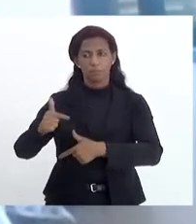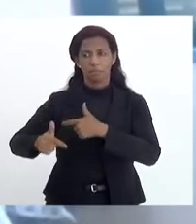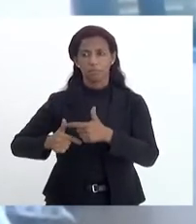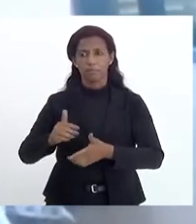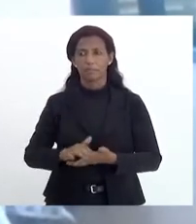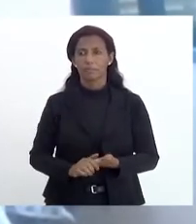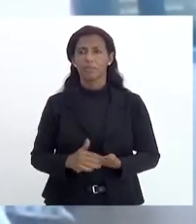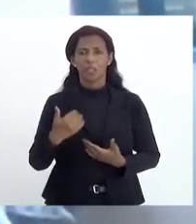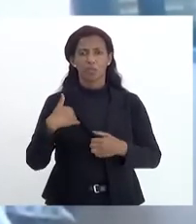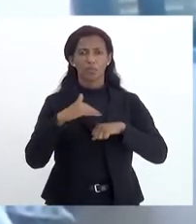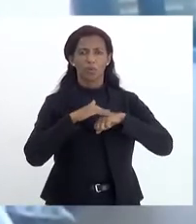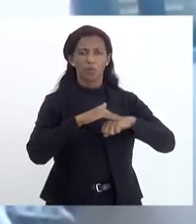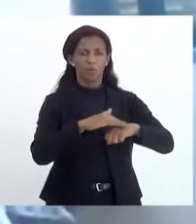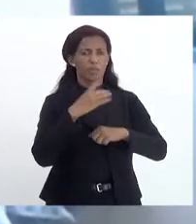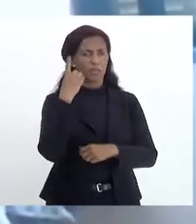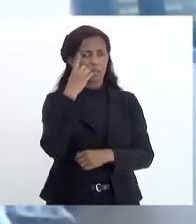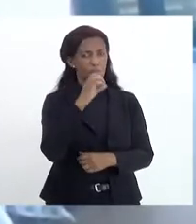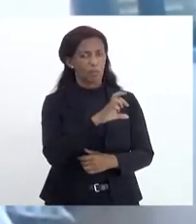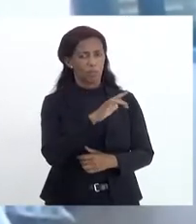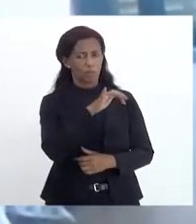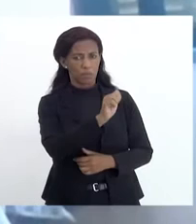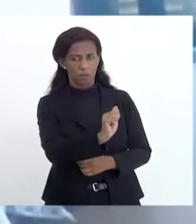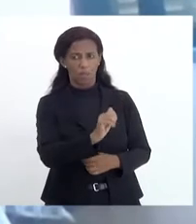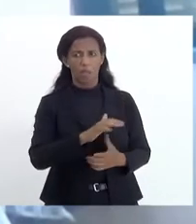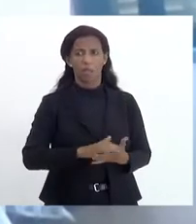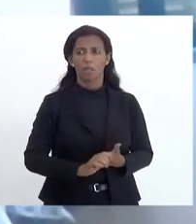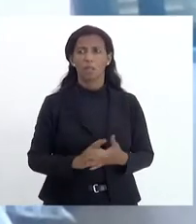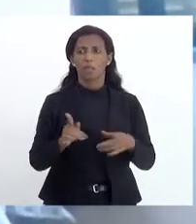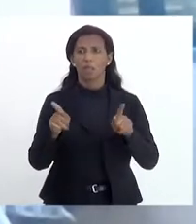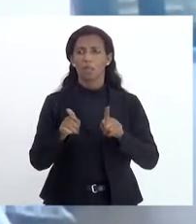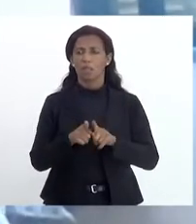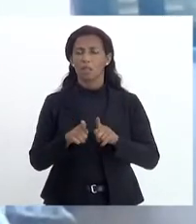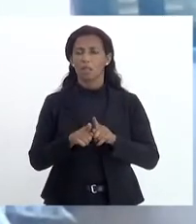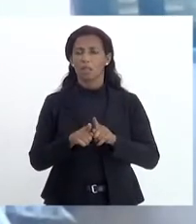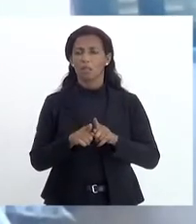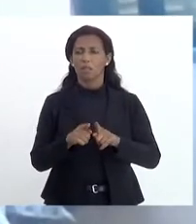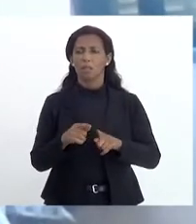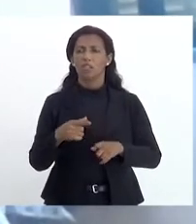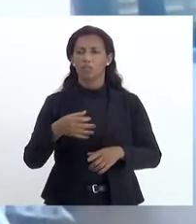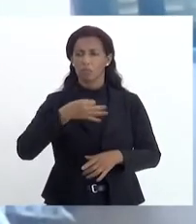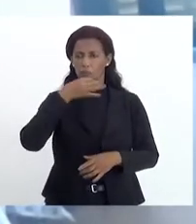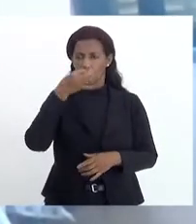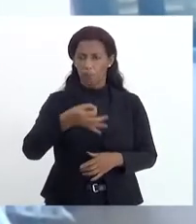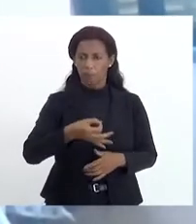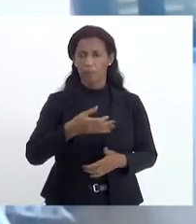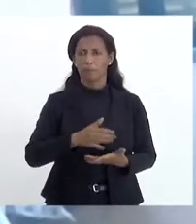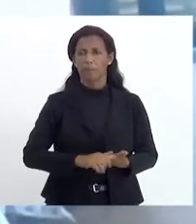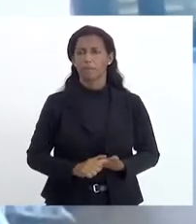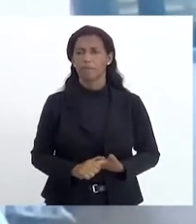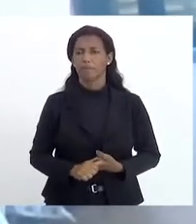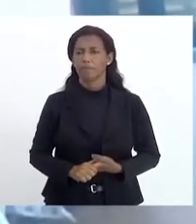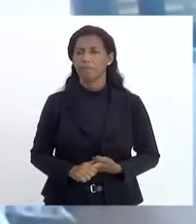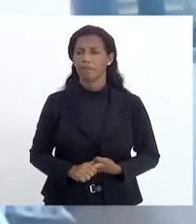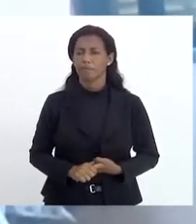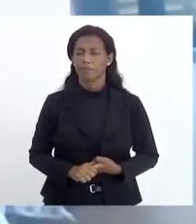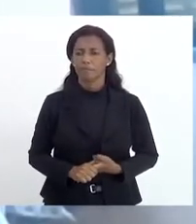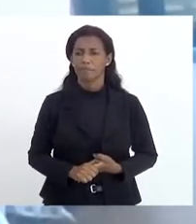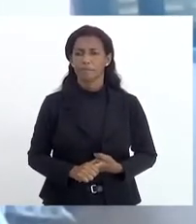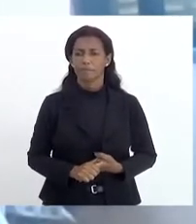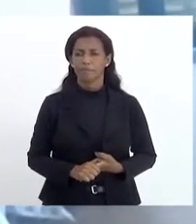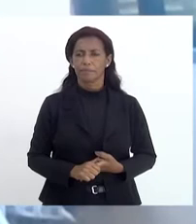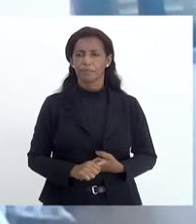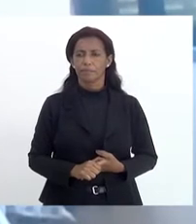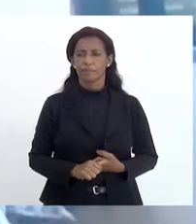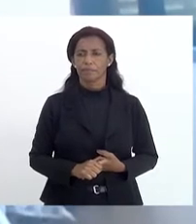né? já adiantei para ela. Eu também defendo uma posição que é de área, né? Acho que em algumas áreas